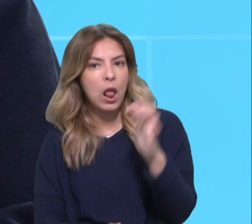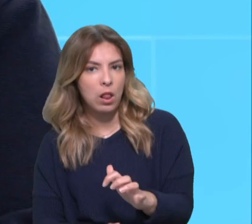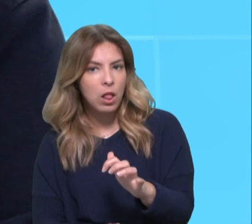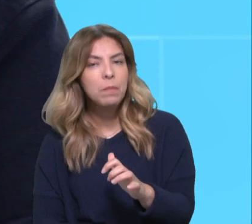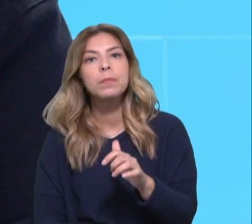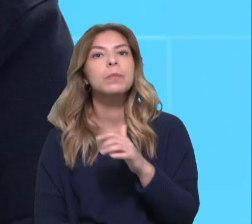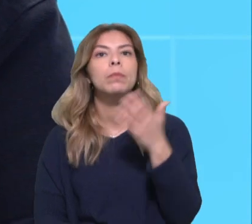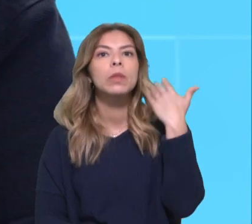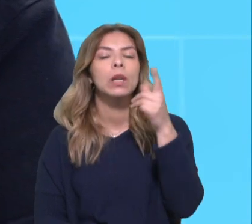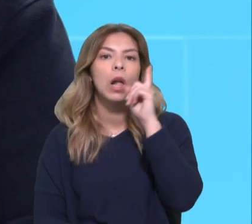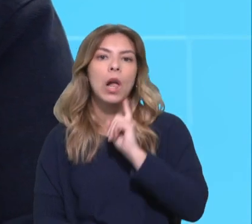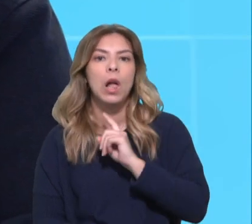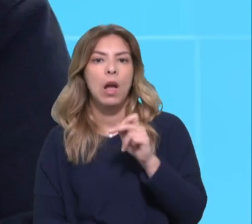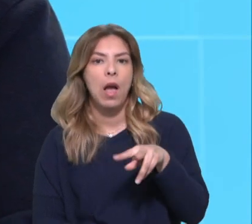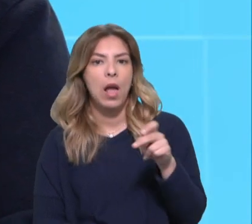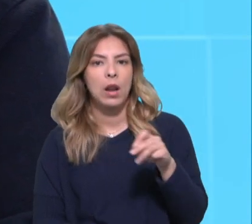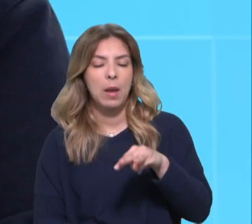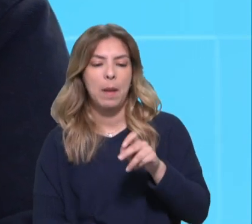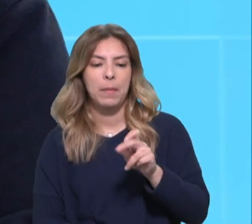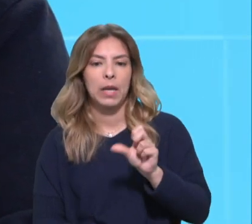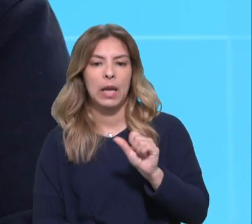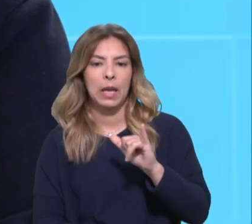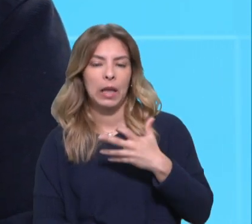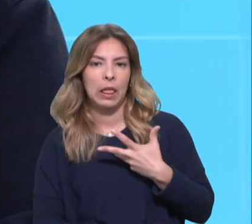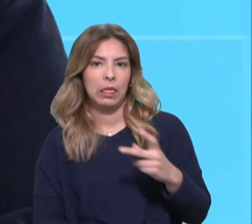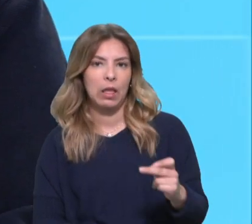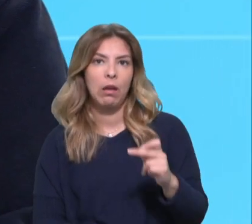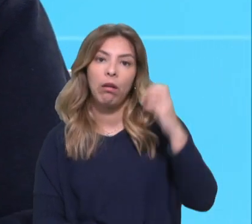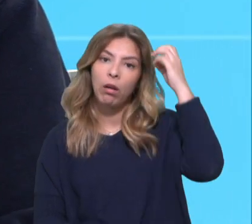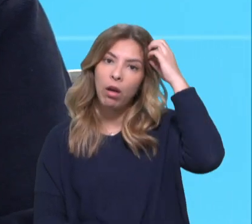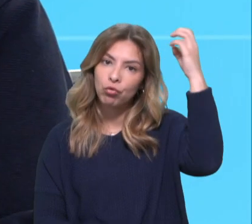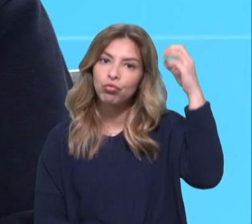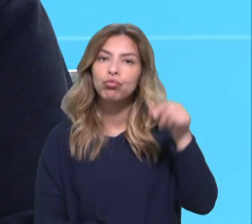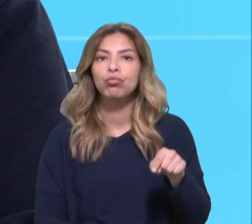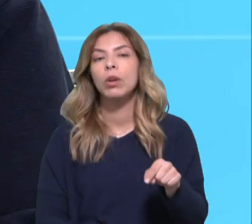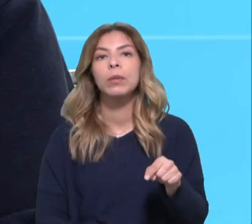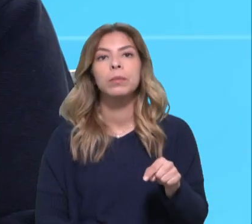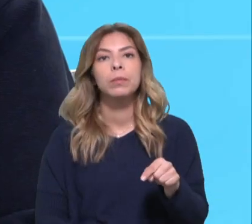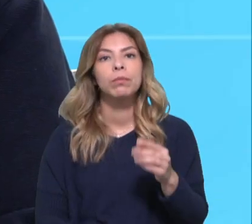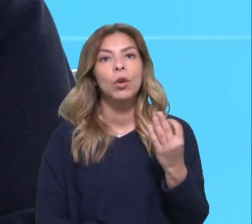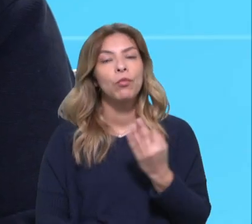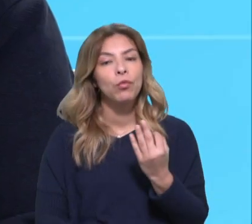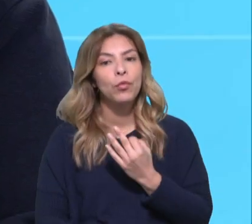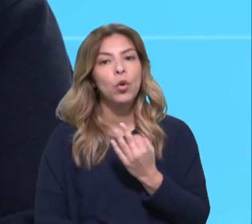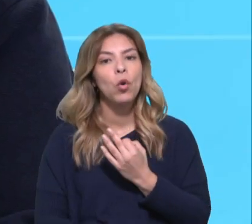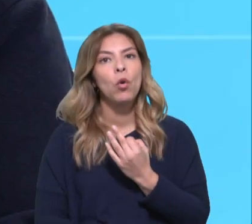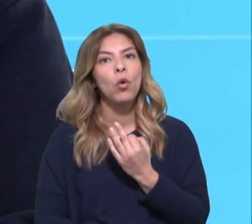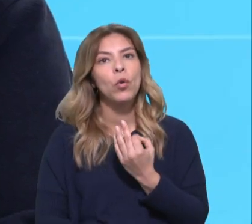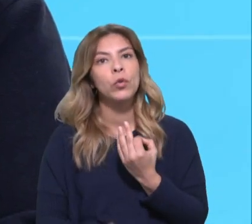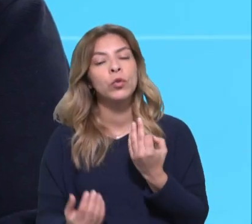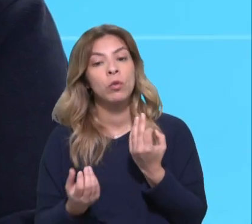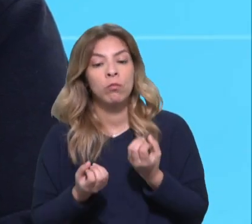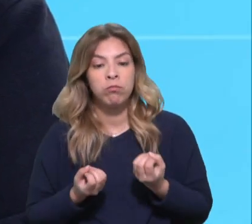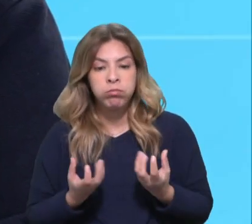Ana Margarida Reis, que no fundo introduziu, no fundo, estes tapetes de